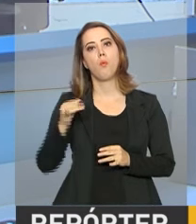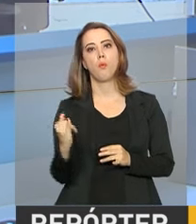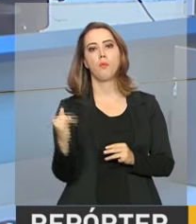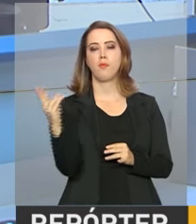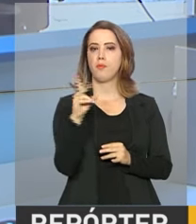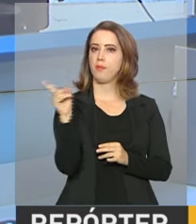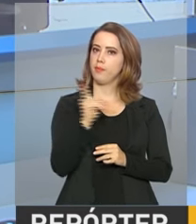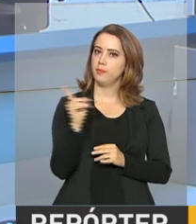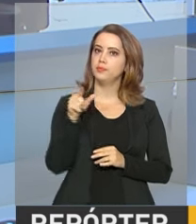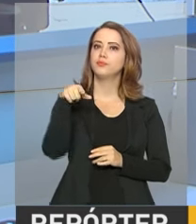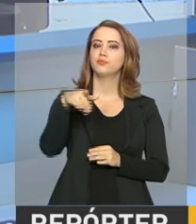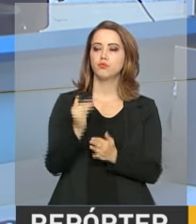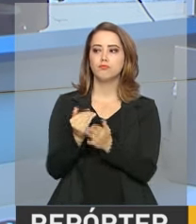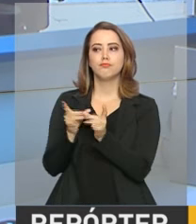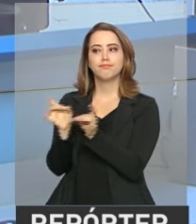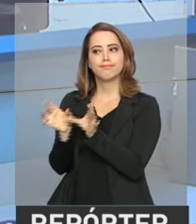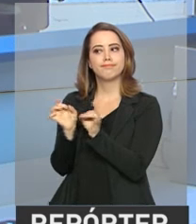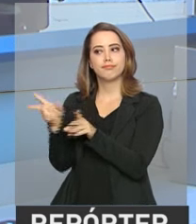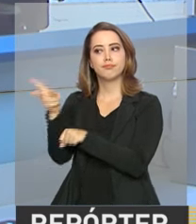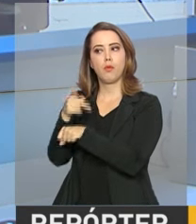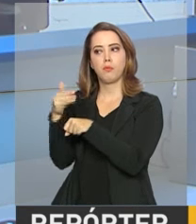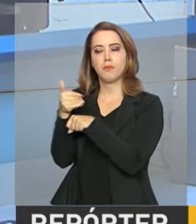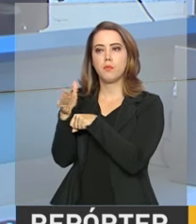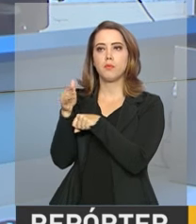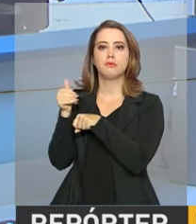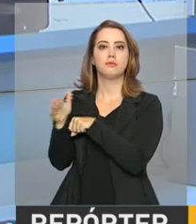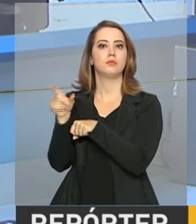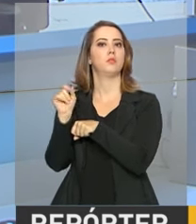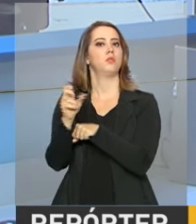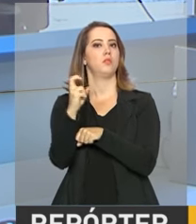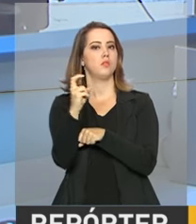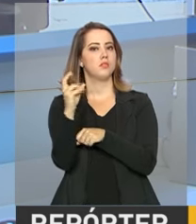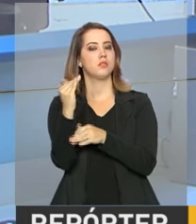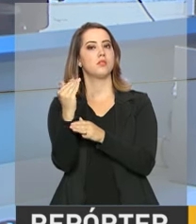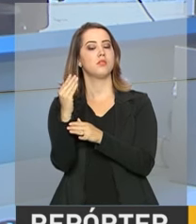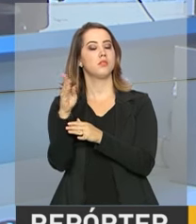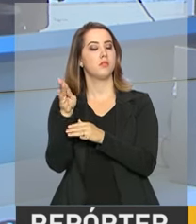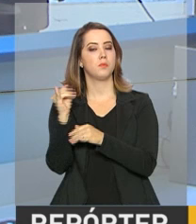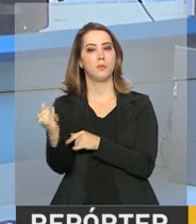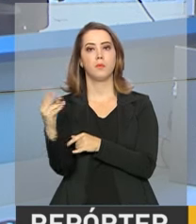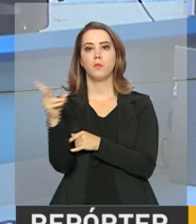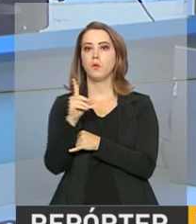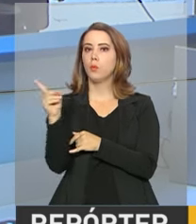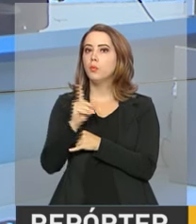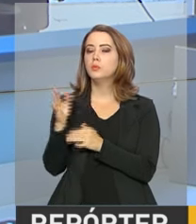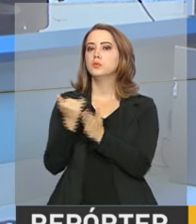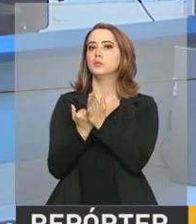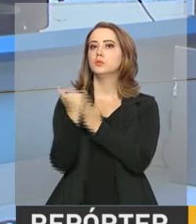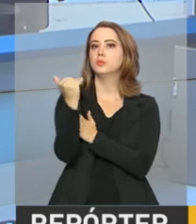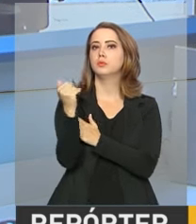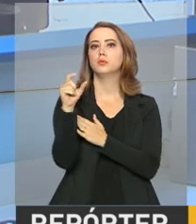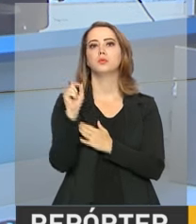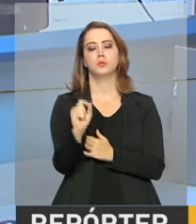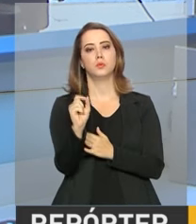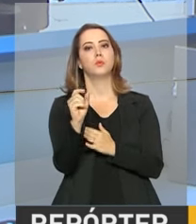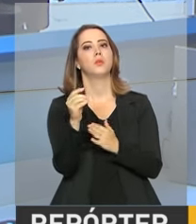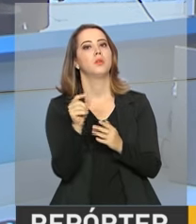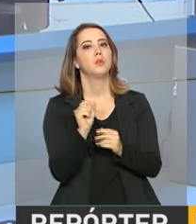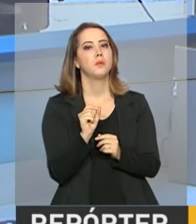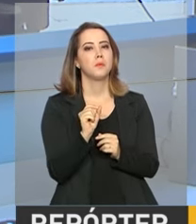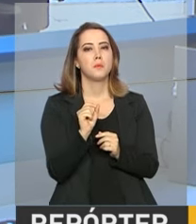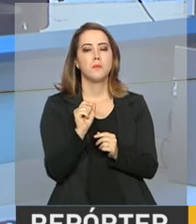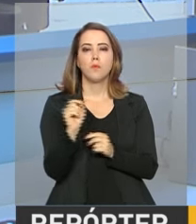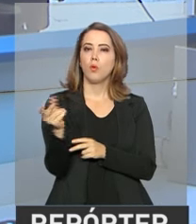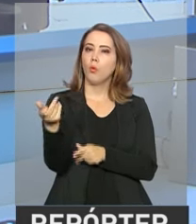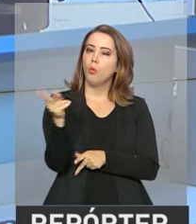US$ 1,4 bilhão, resultado de exportações no valor de quase US$ 5 bilhões, importação de US$ 3,4 bilhões.